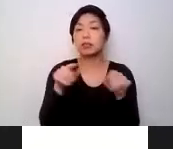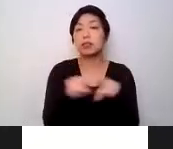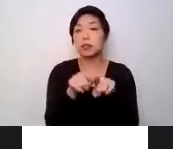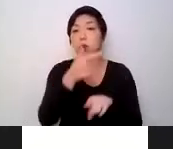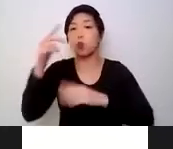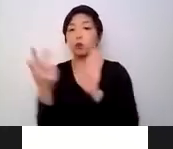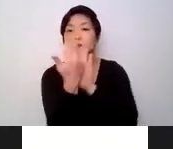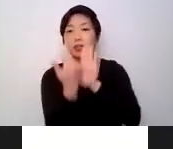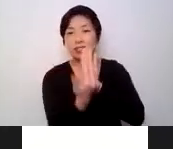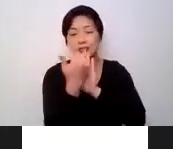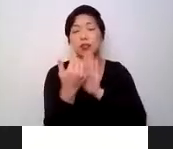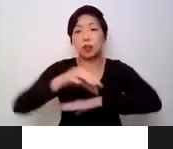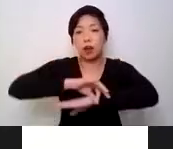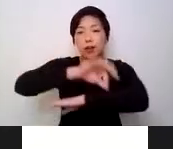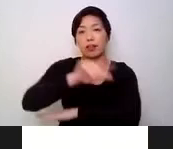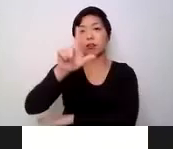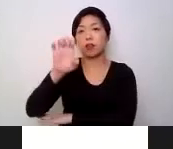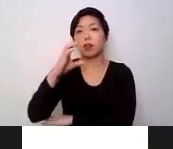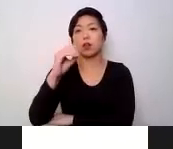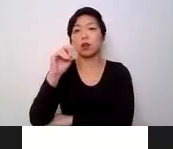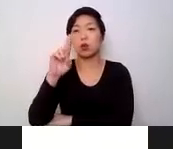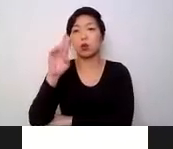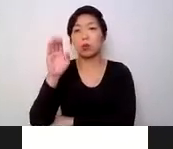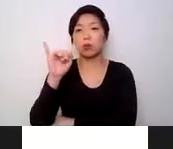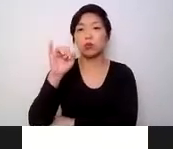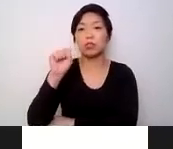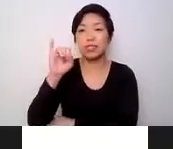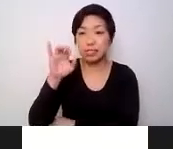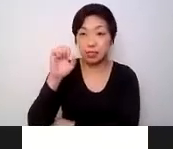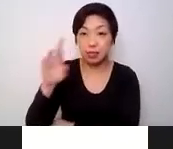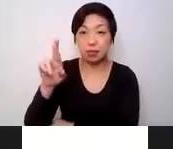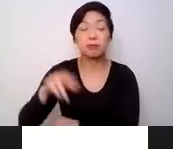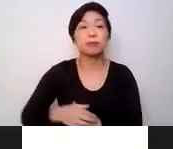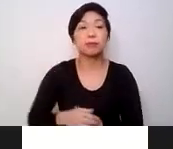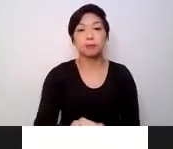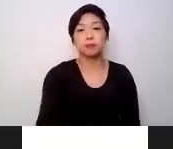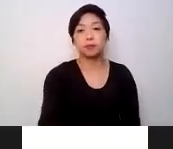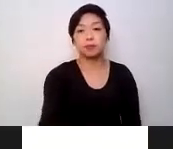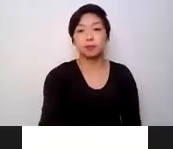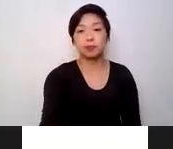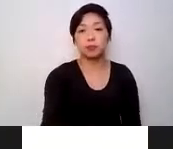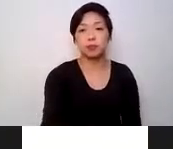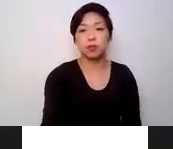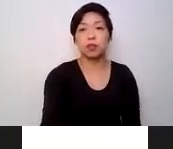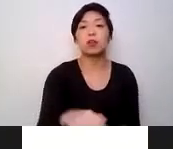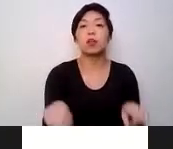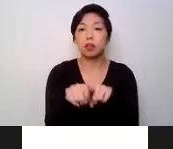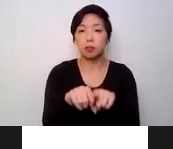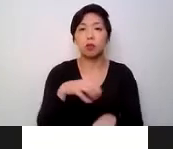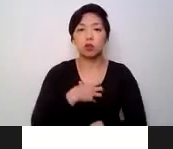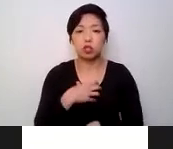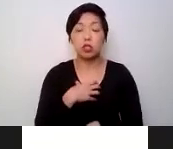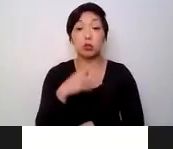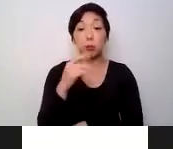e parece que a horizontalidade é a forma que o Pilon decide mesmo é a